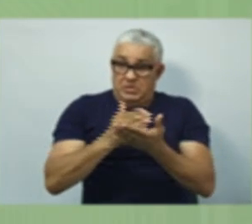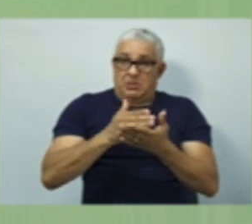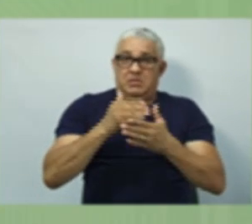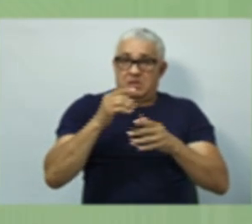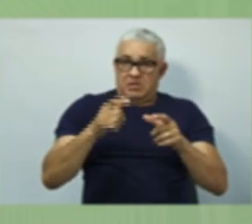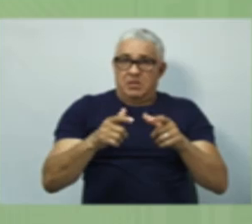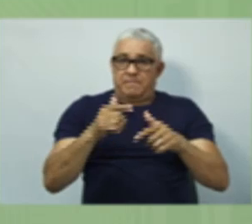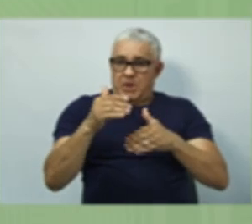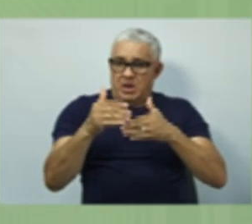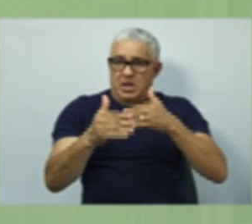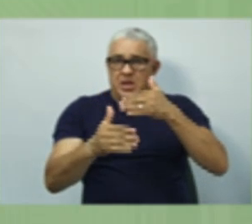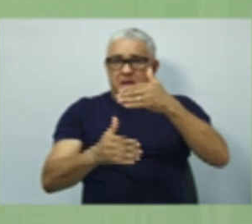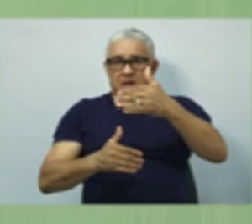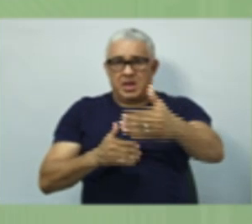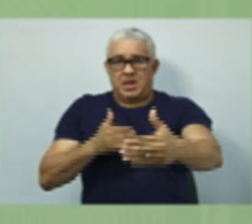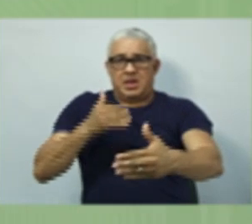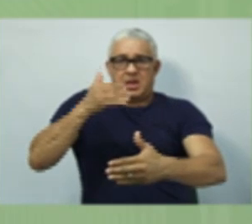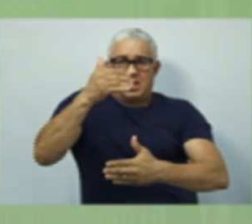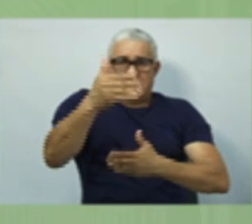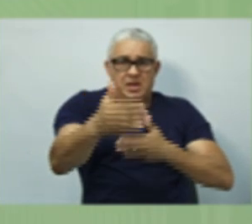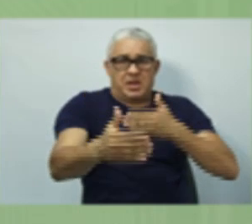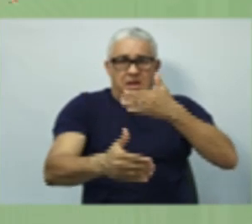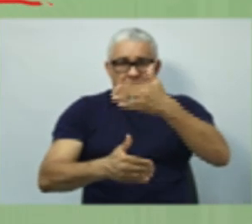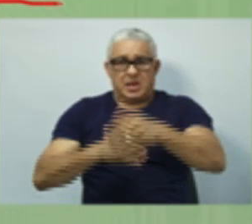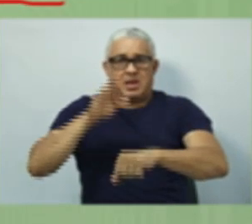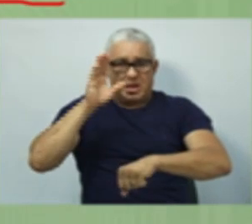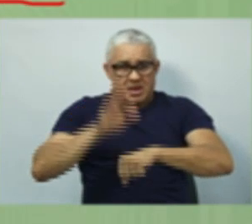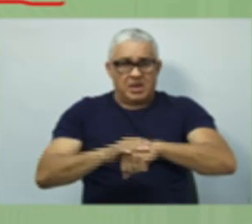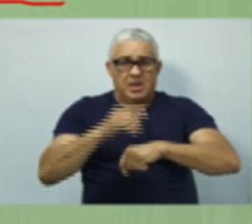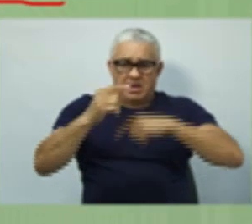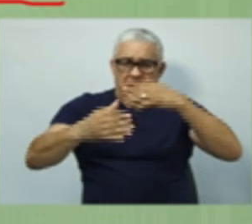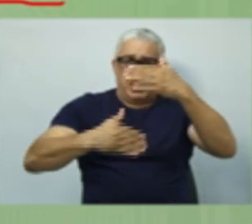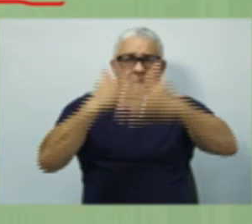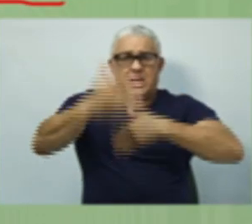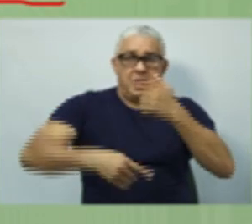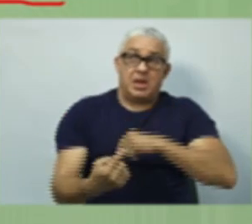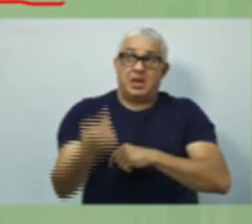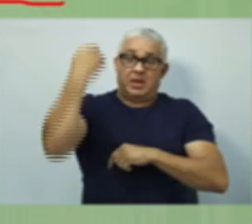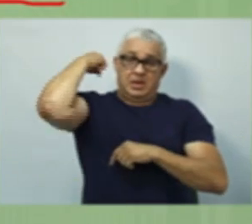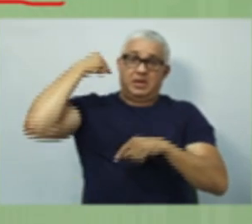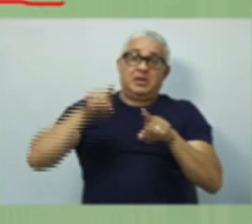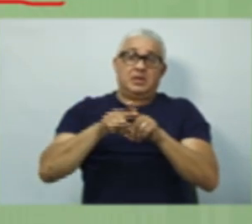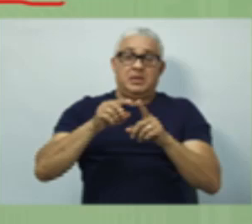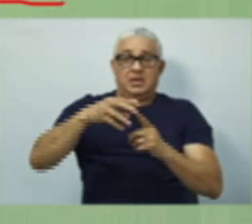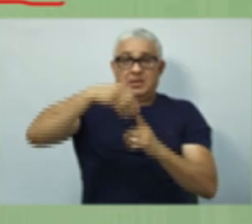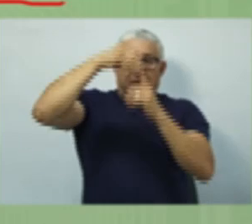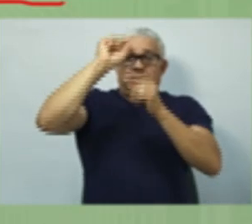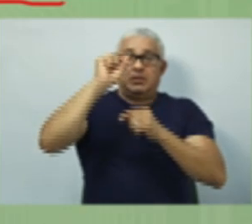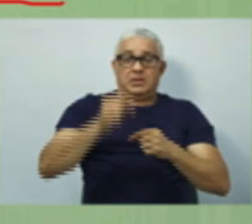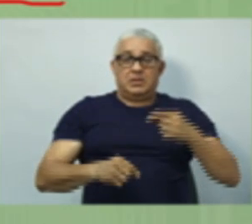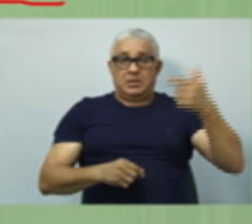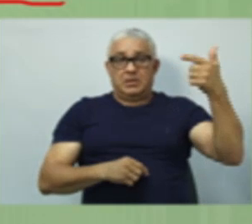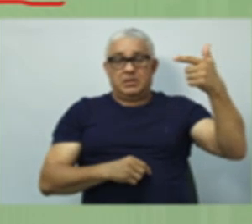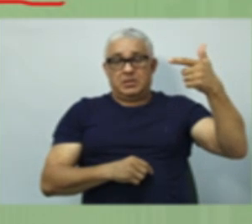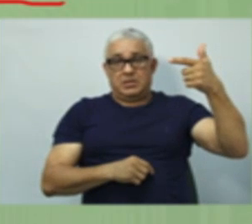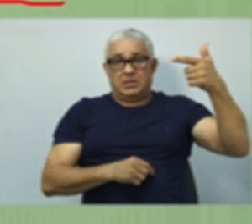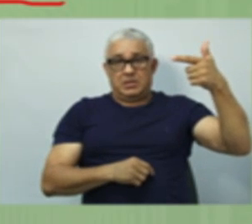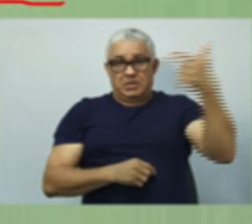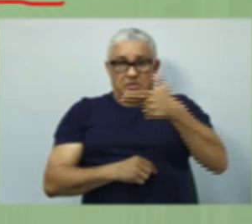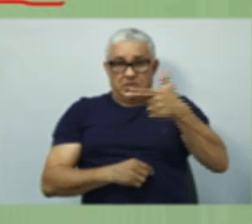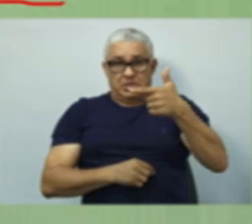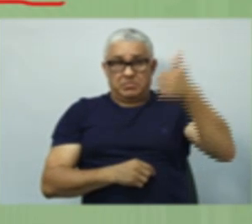e começam a se tornar indutoras do desenvolvimento. Antes, principalmente nas duas primeiras fases,